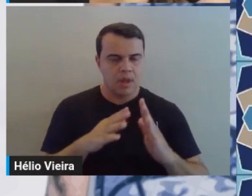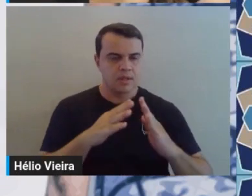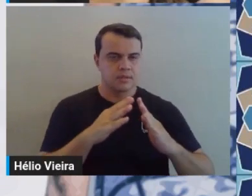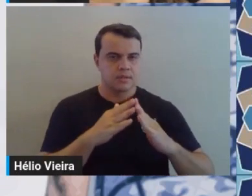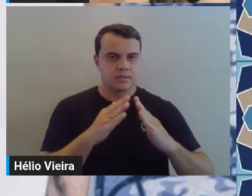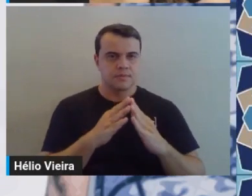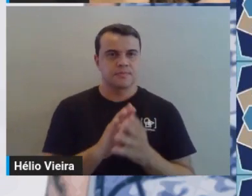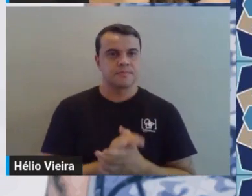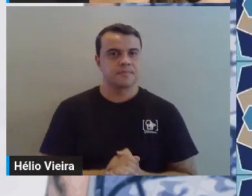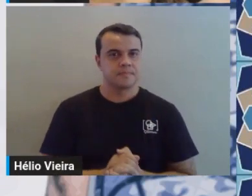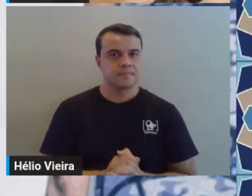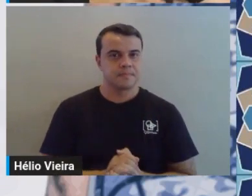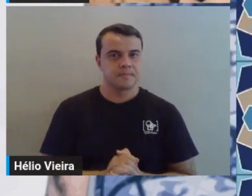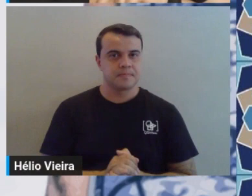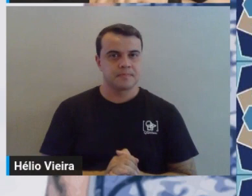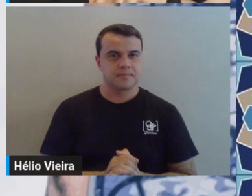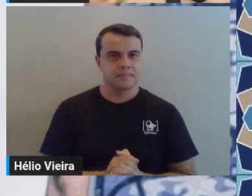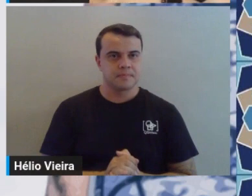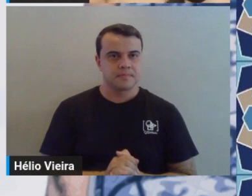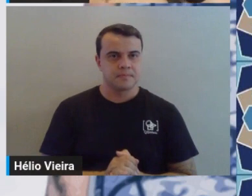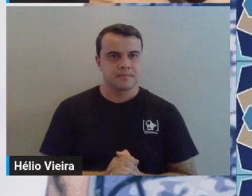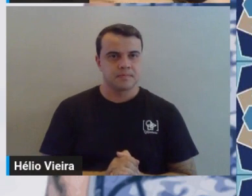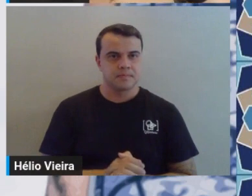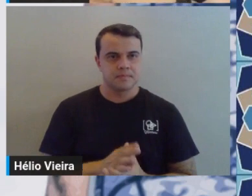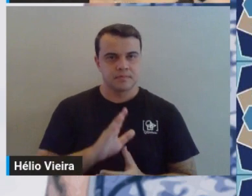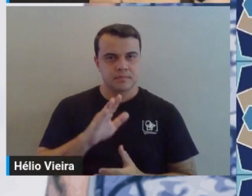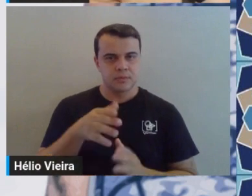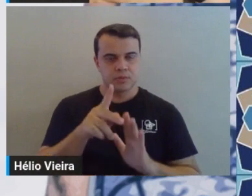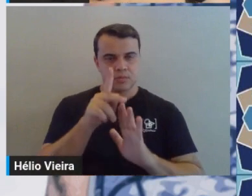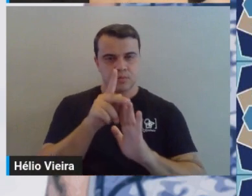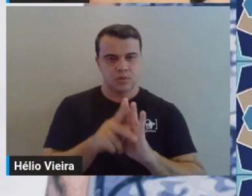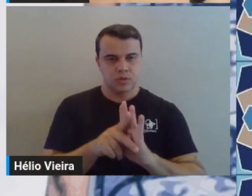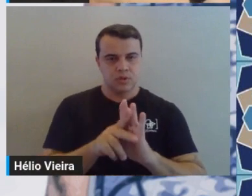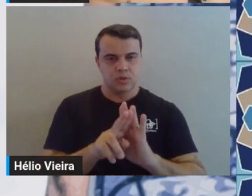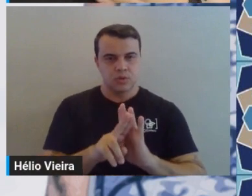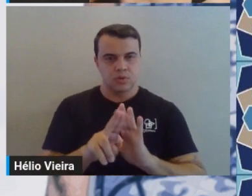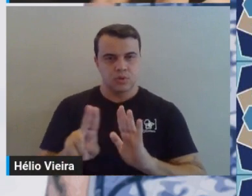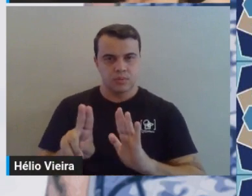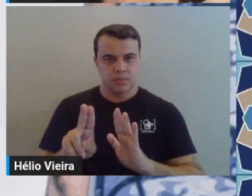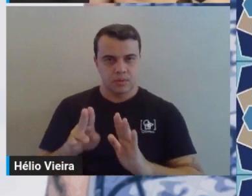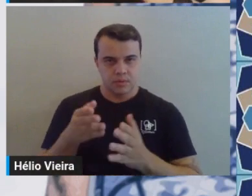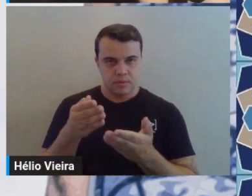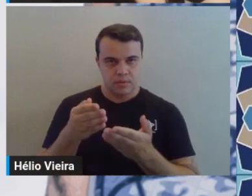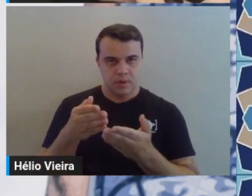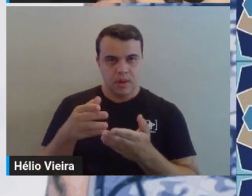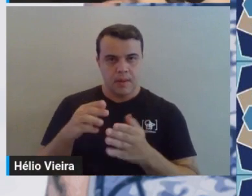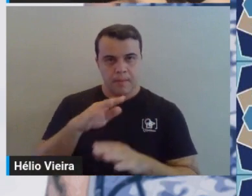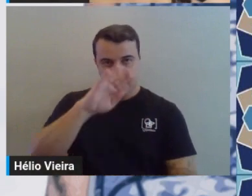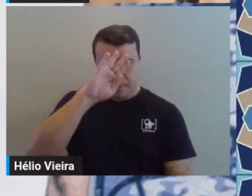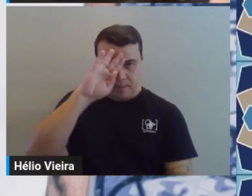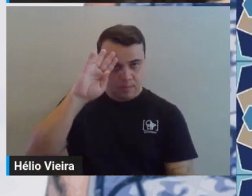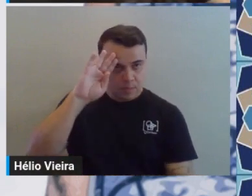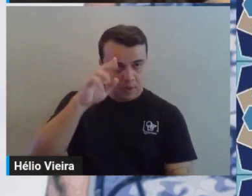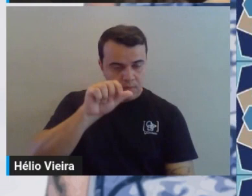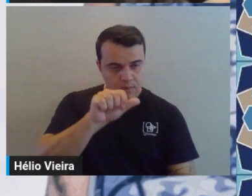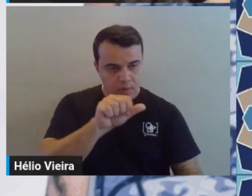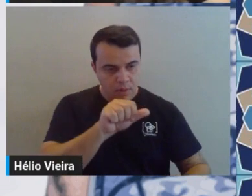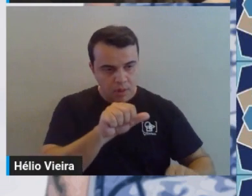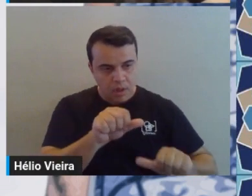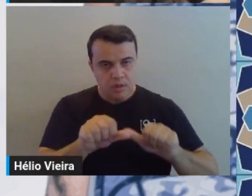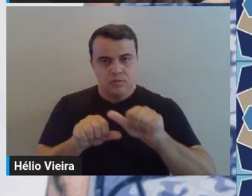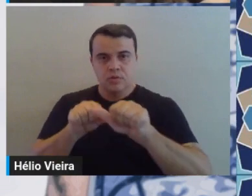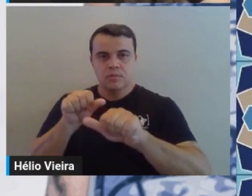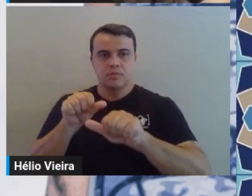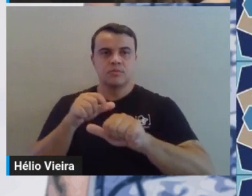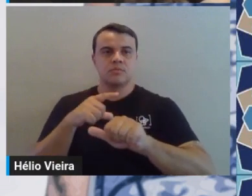que então esse projeto se chama Bolsa Pampulha. Então, os salões vão se transformando